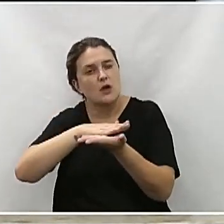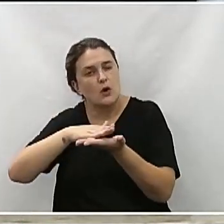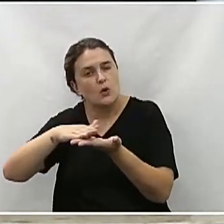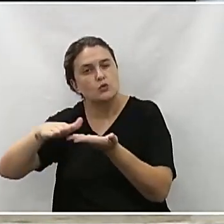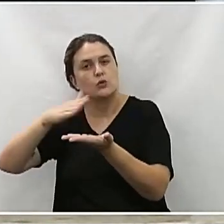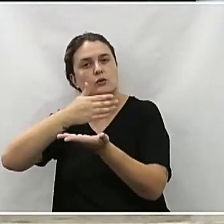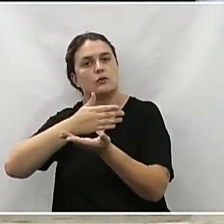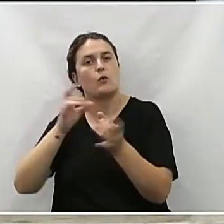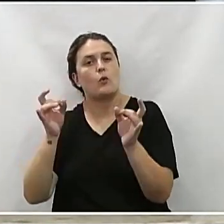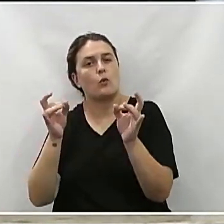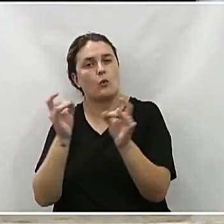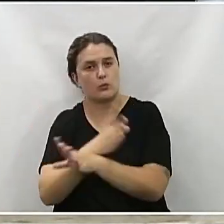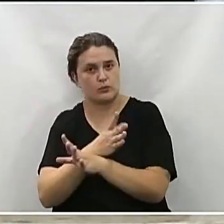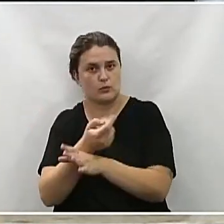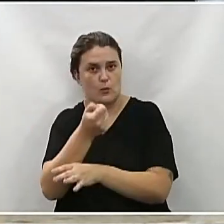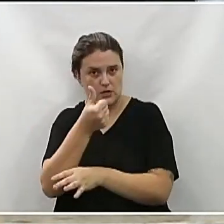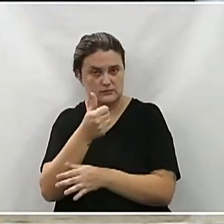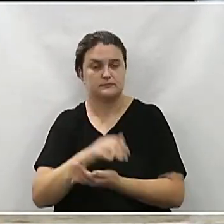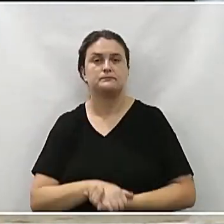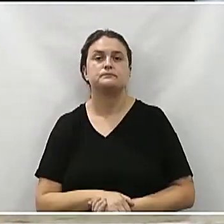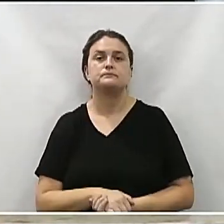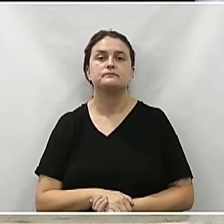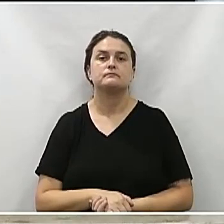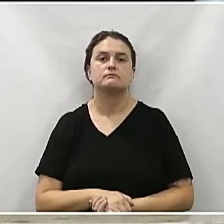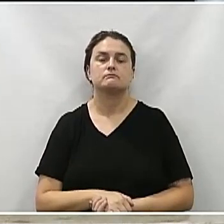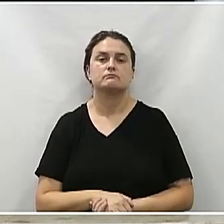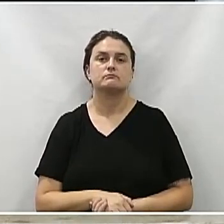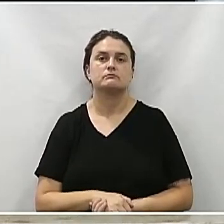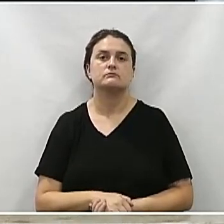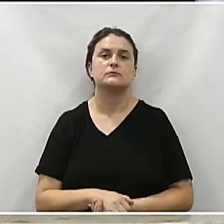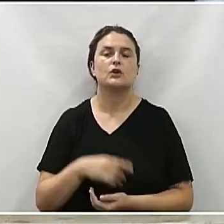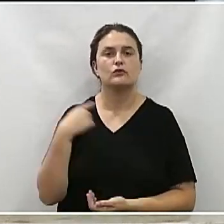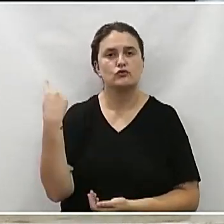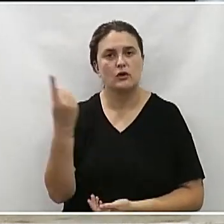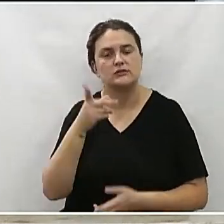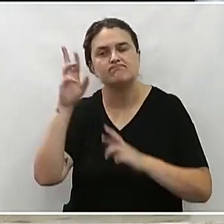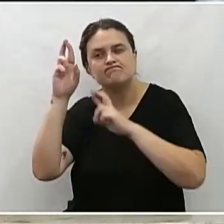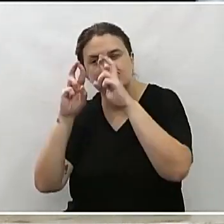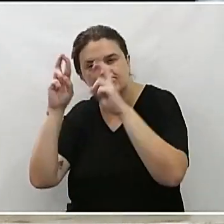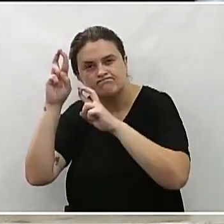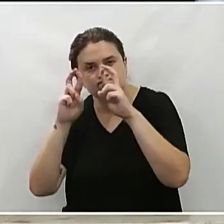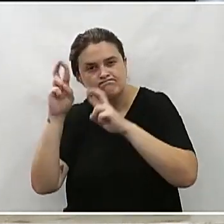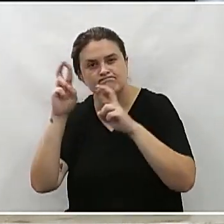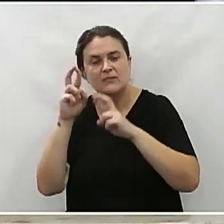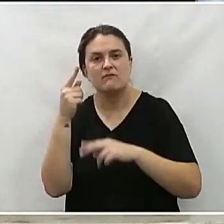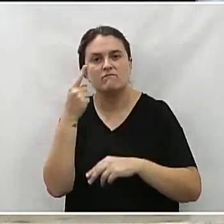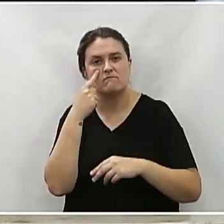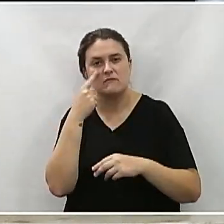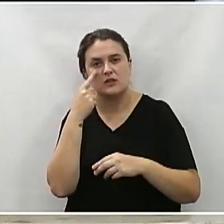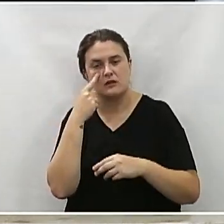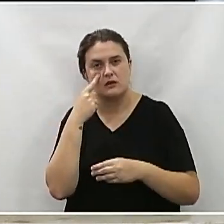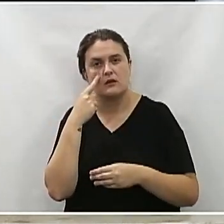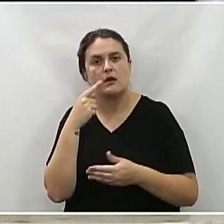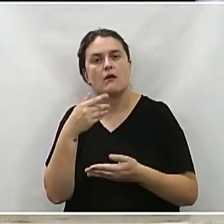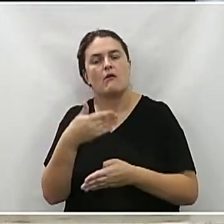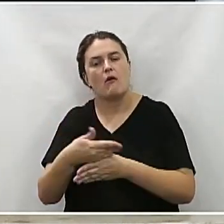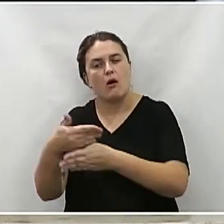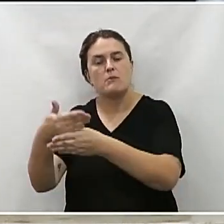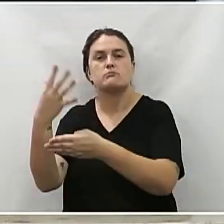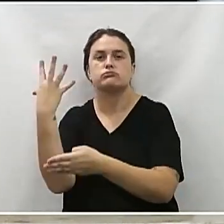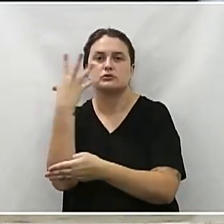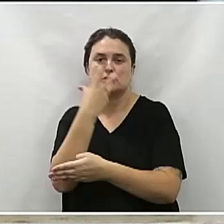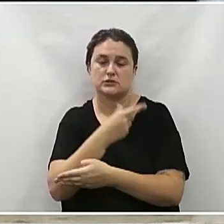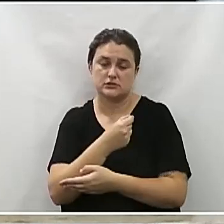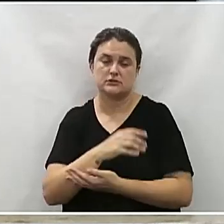quase no seu final e vale a pena os vereadores ir também fiscalizar e ver uma obra tão importante